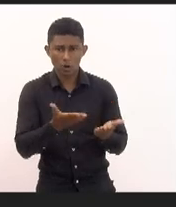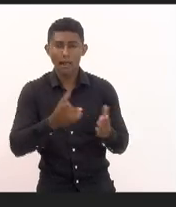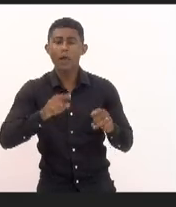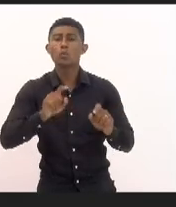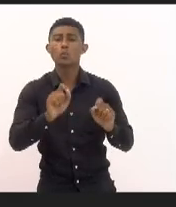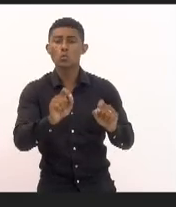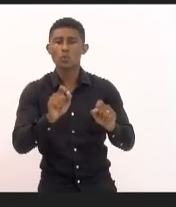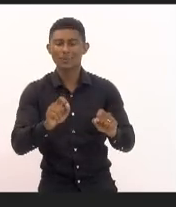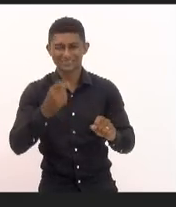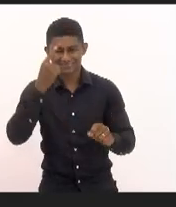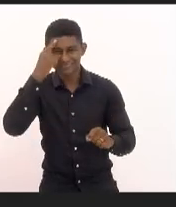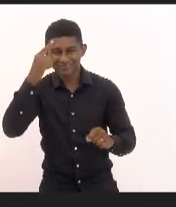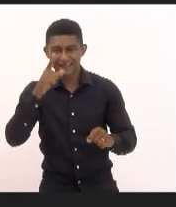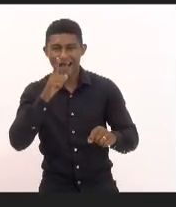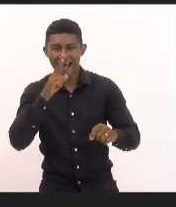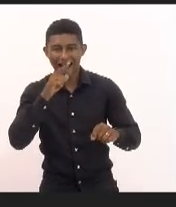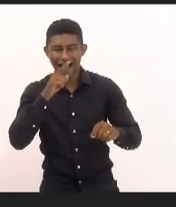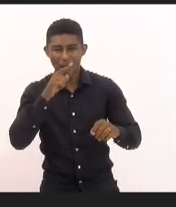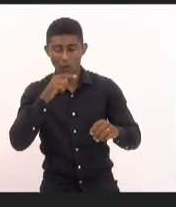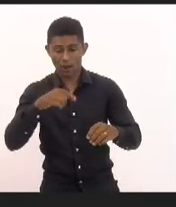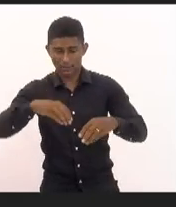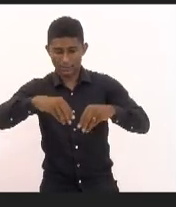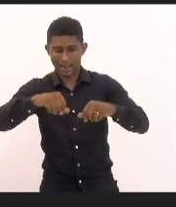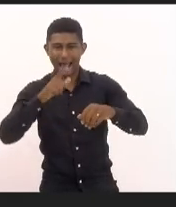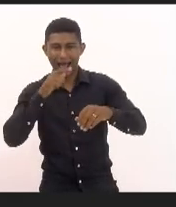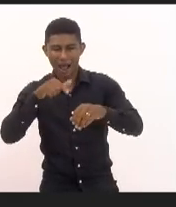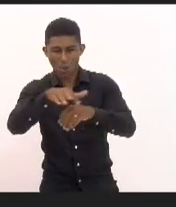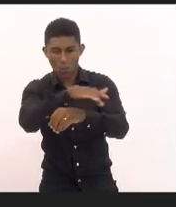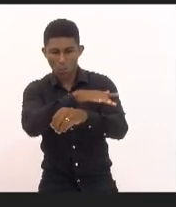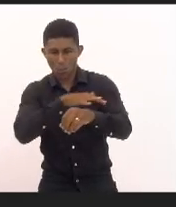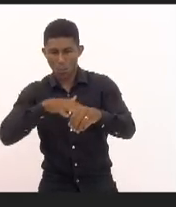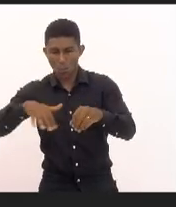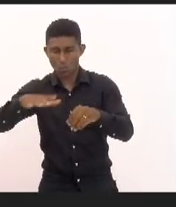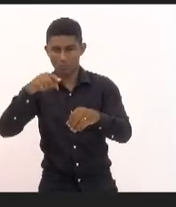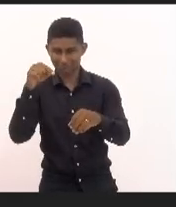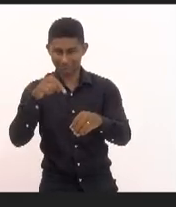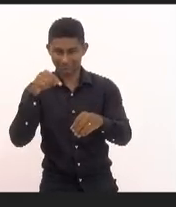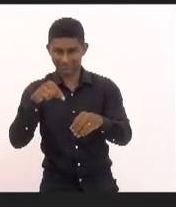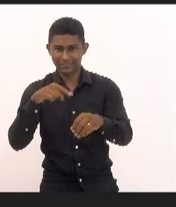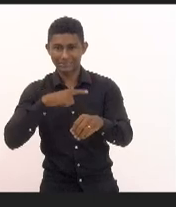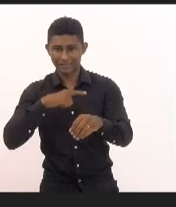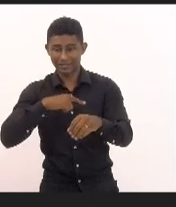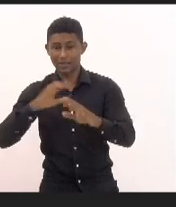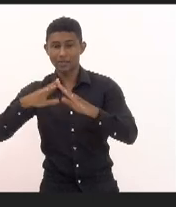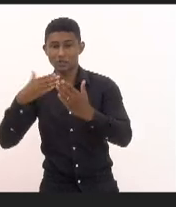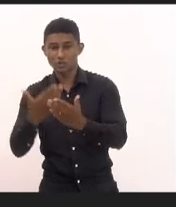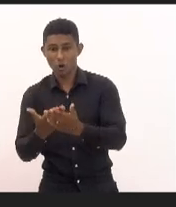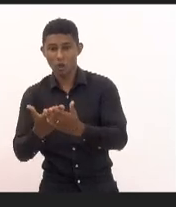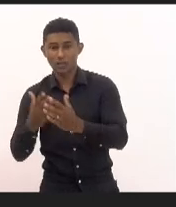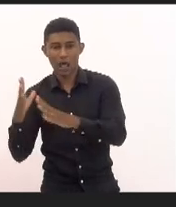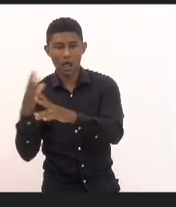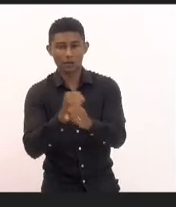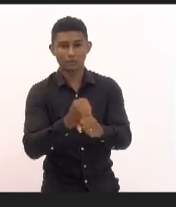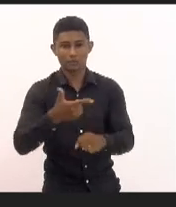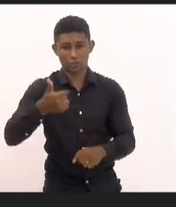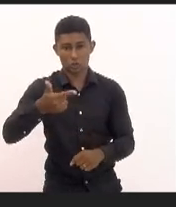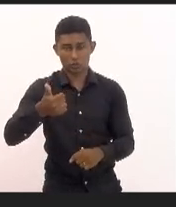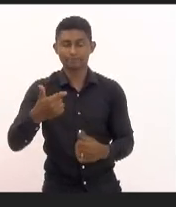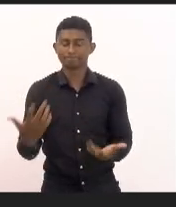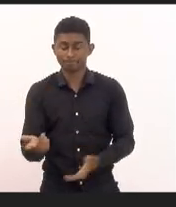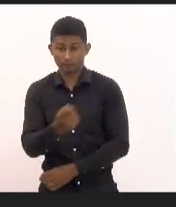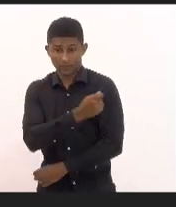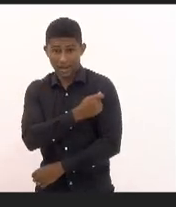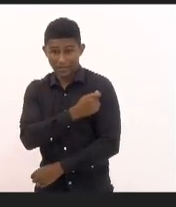ilhas. Então, para os alunos, né, que em especial são moradores das ilhas, que já